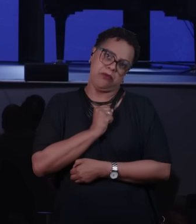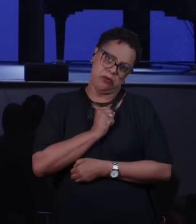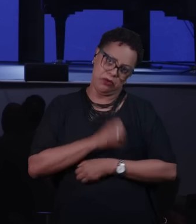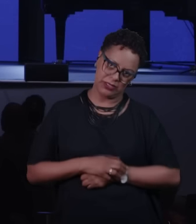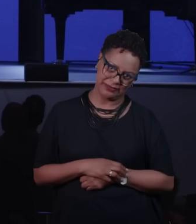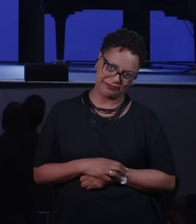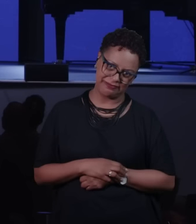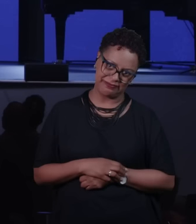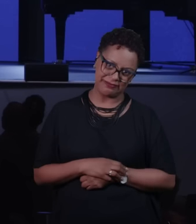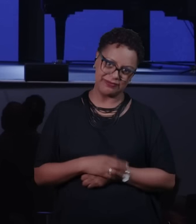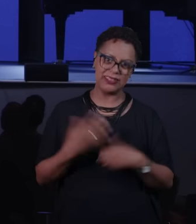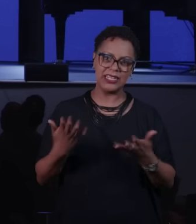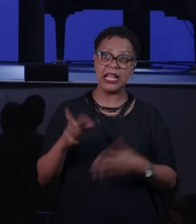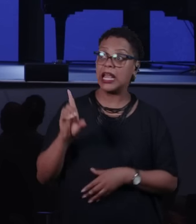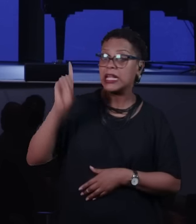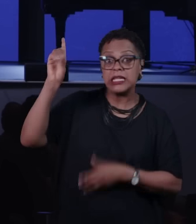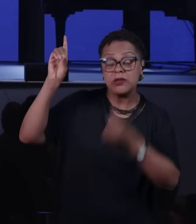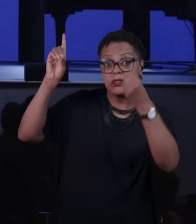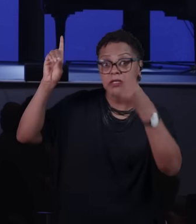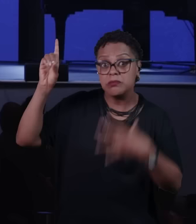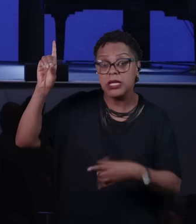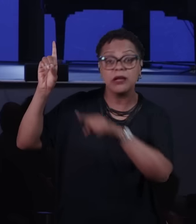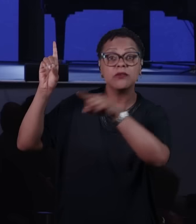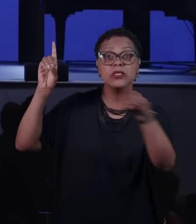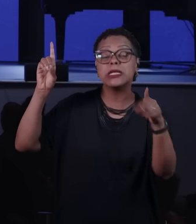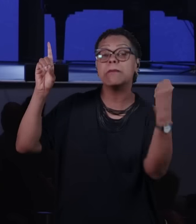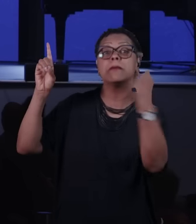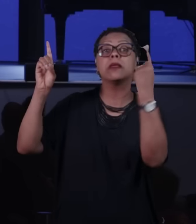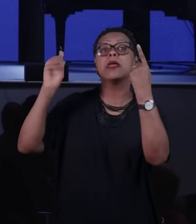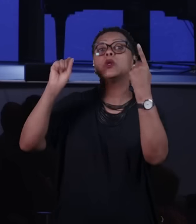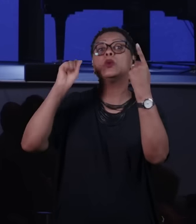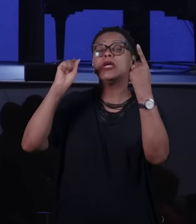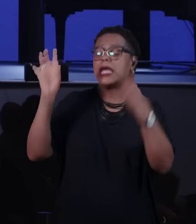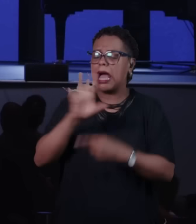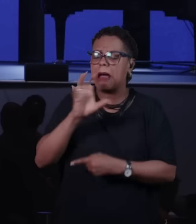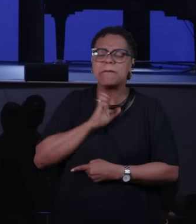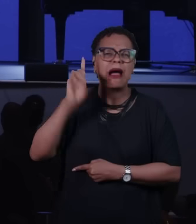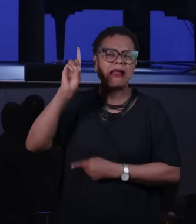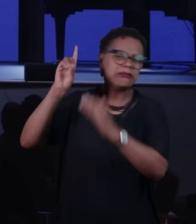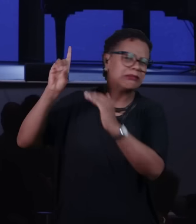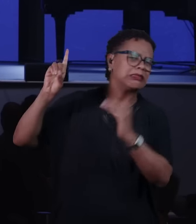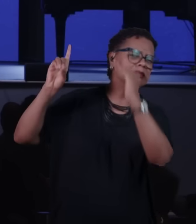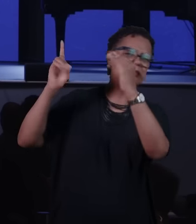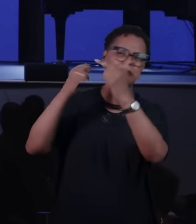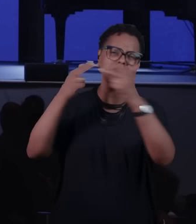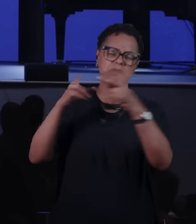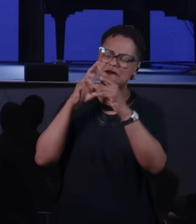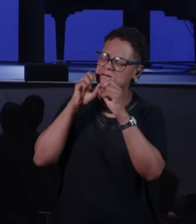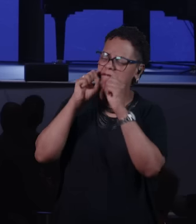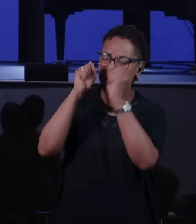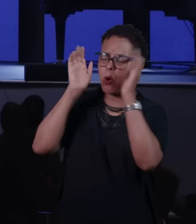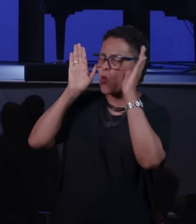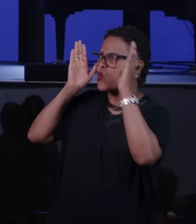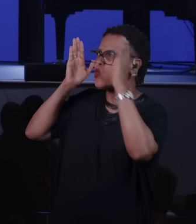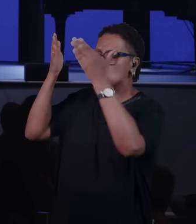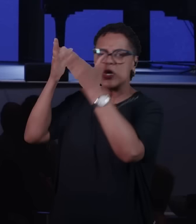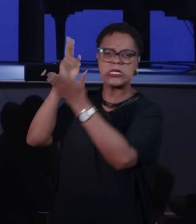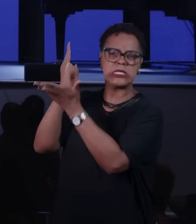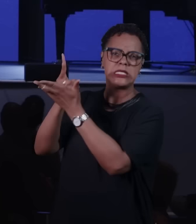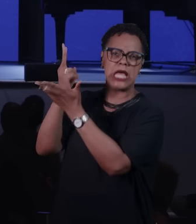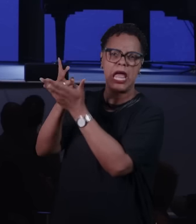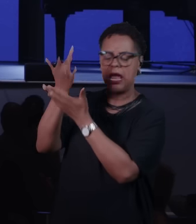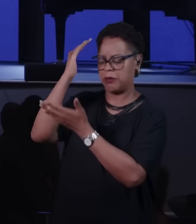Quando Deus falou qual era o maior mandamento, é: amarás a Deus acima de todas as coisas, com toda a tua força, com toda a tua alma e com todo o